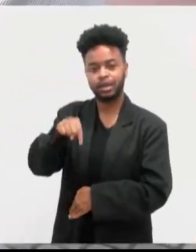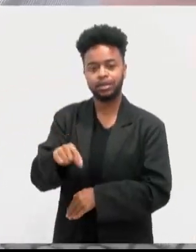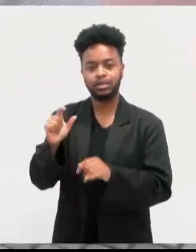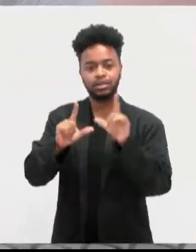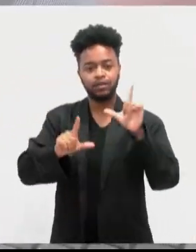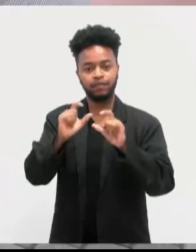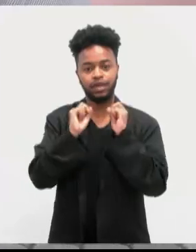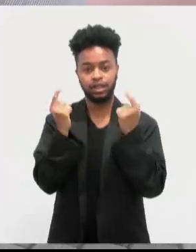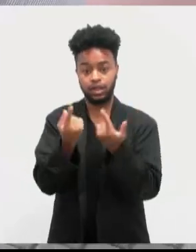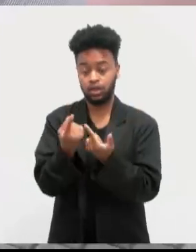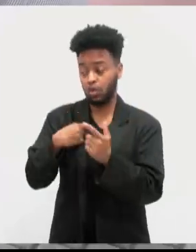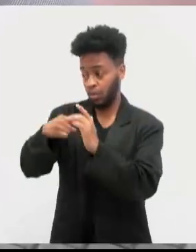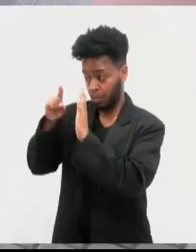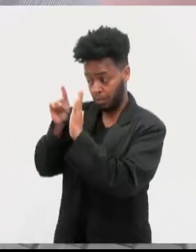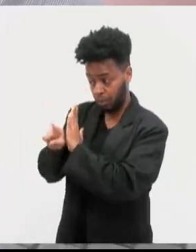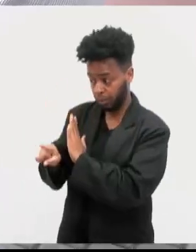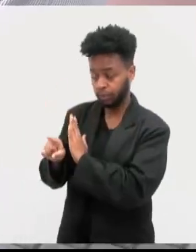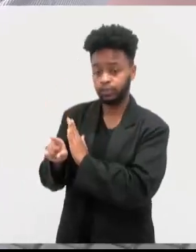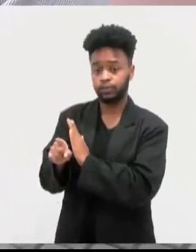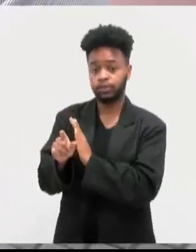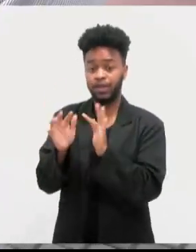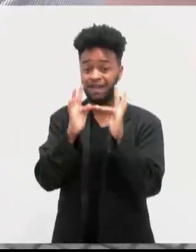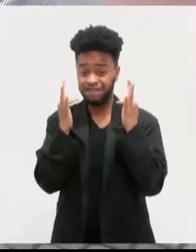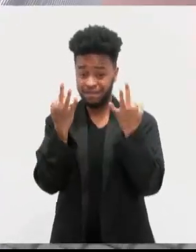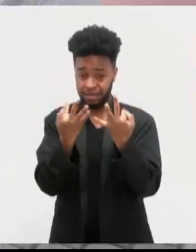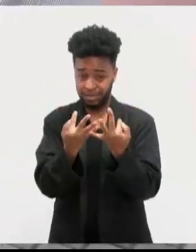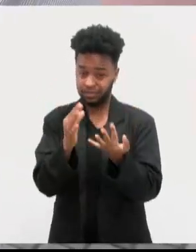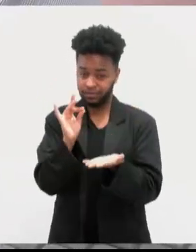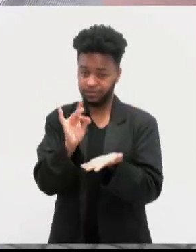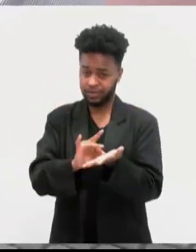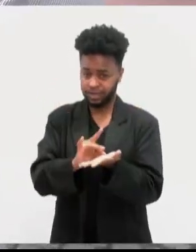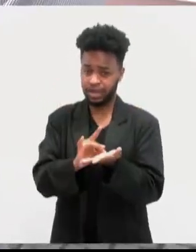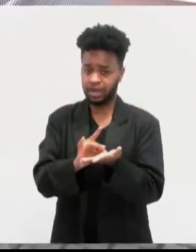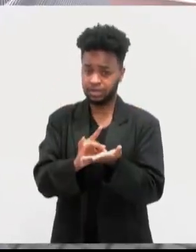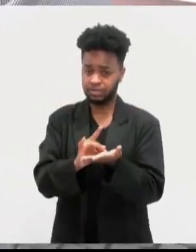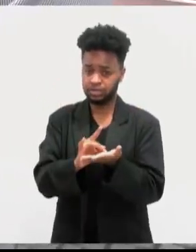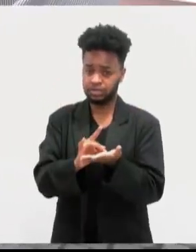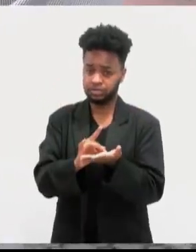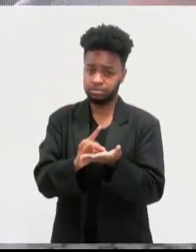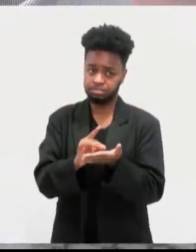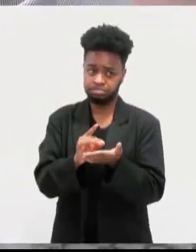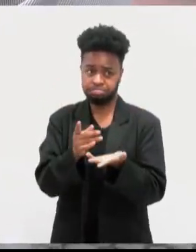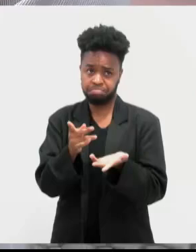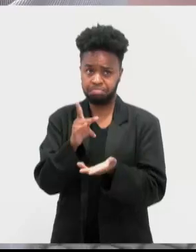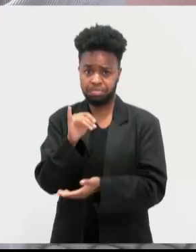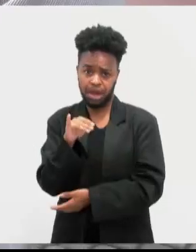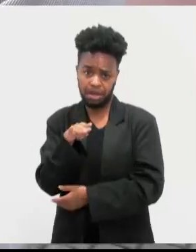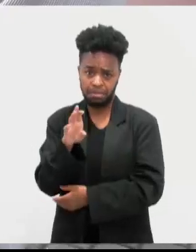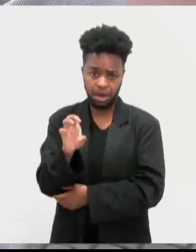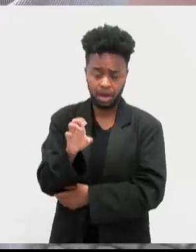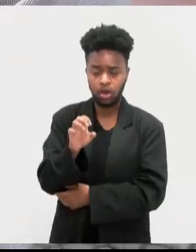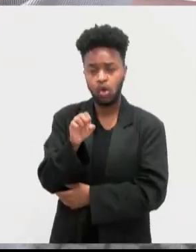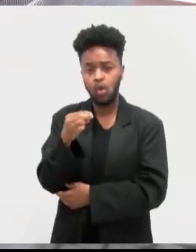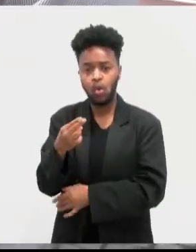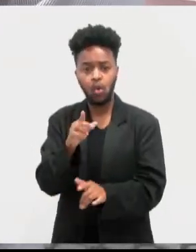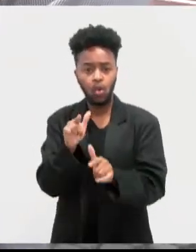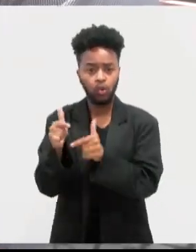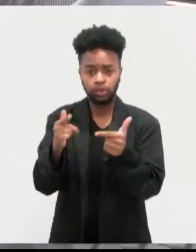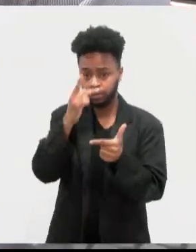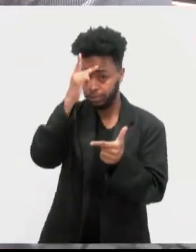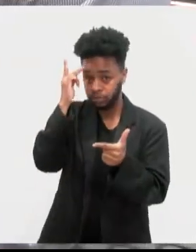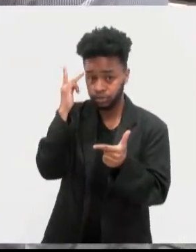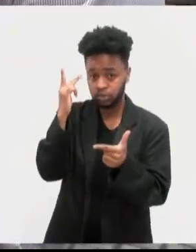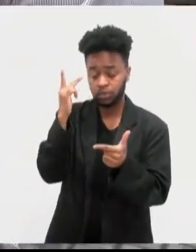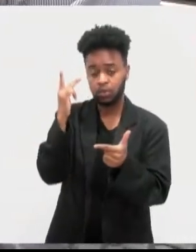A pergunta é a seguinte: os responsáveis são realmente os pais ou se são outras pessoas, ou se é uma